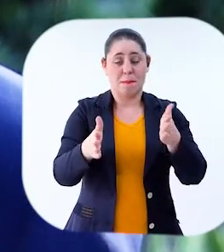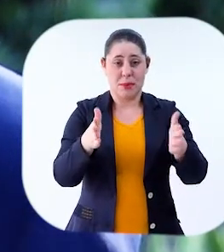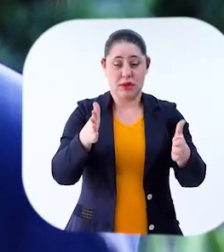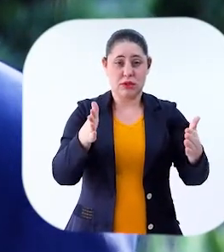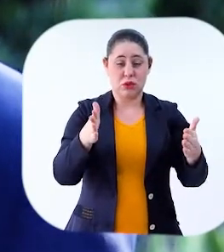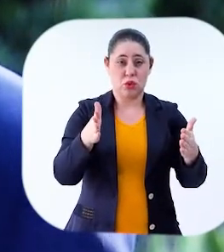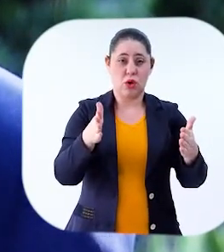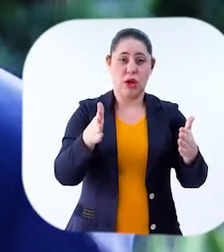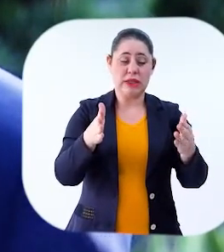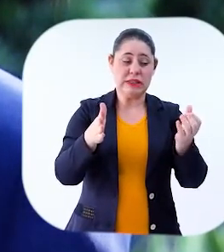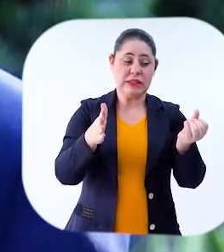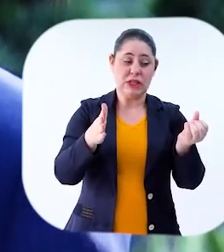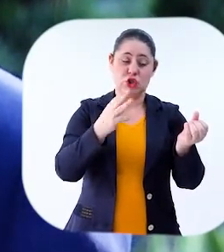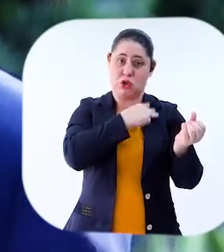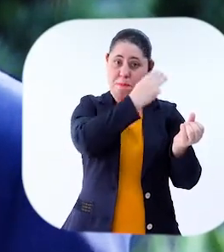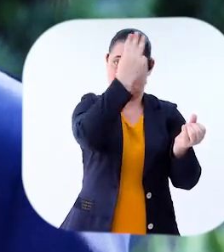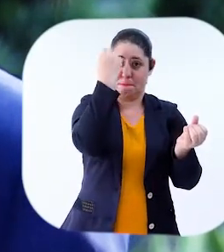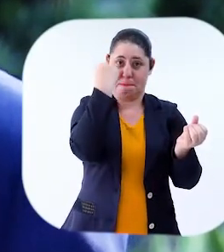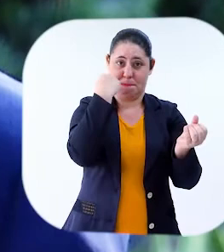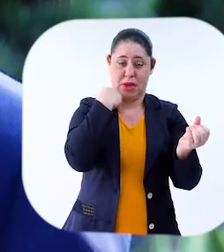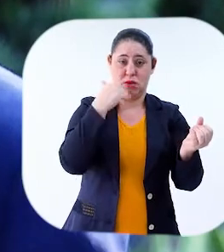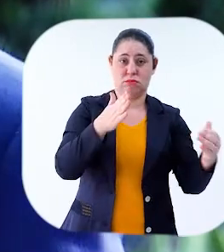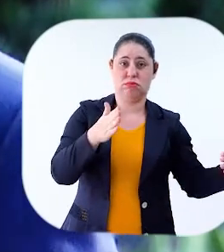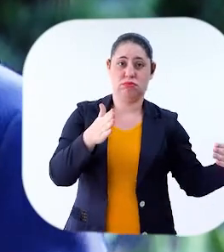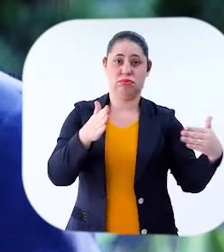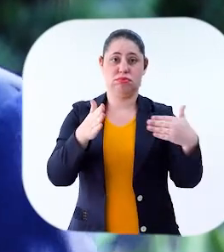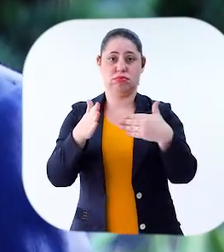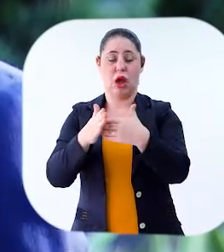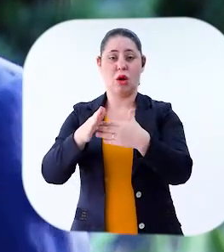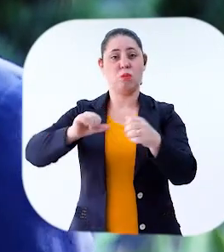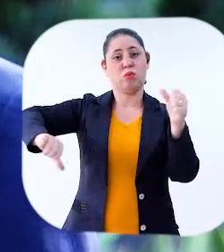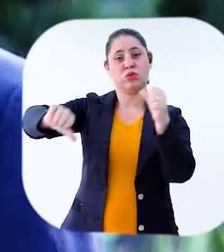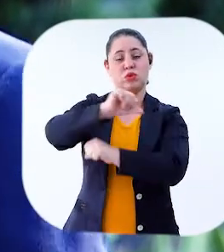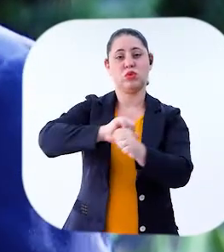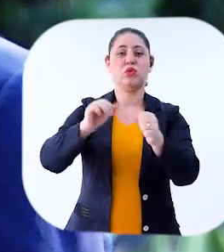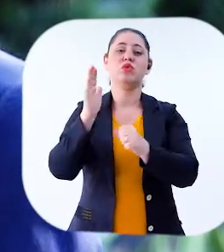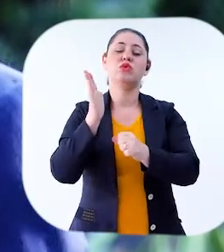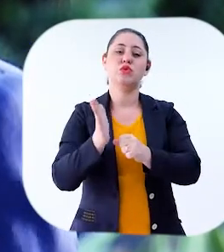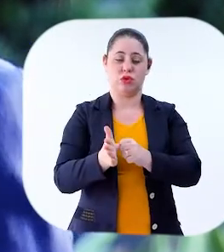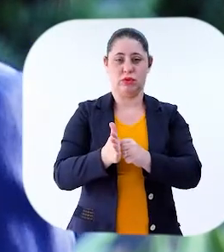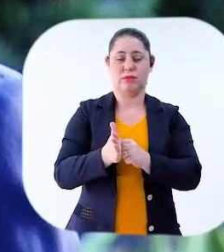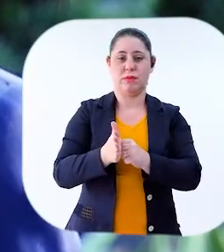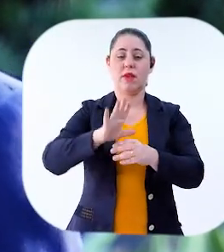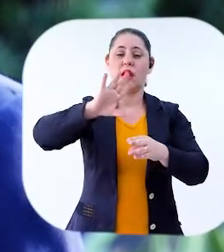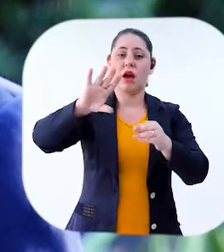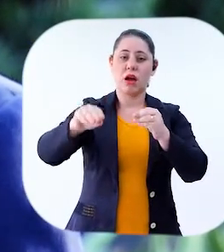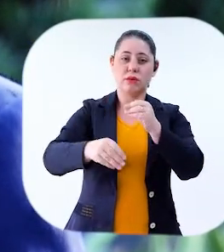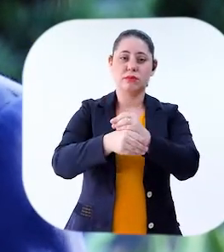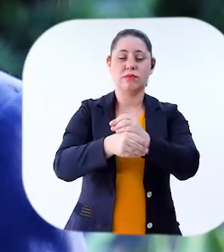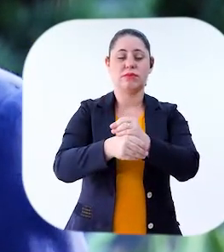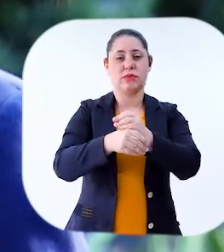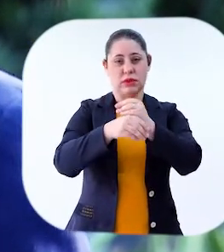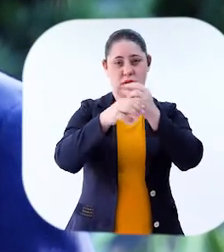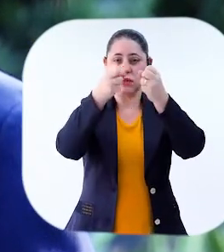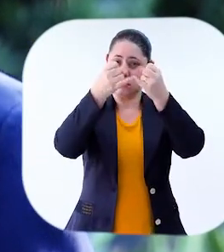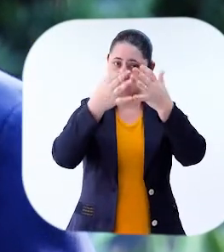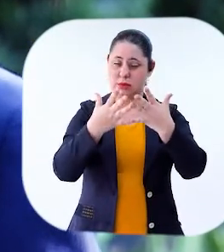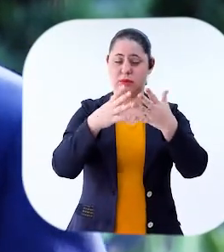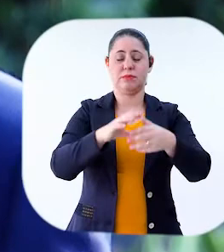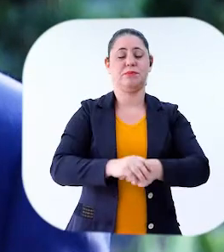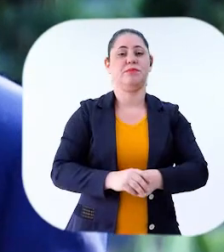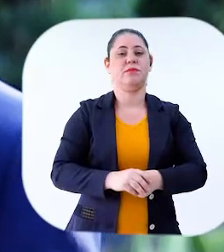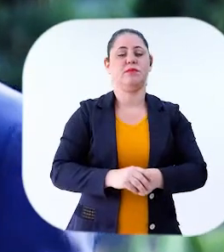esse prazo era de 6 de maio. Ele já precluiu, é o chamado preclusão, que inclusive a emenda trata